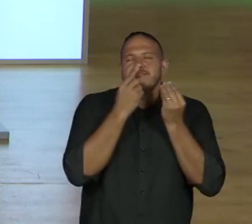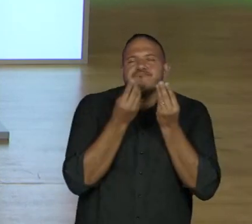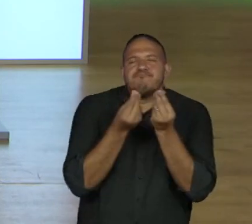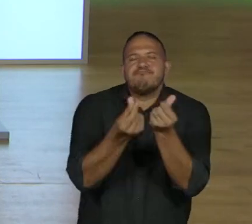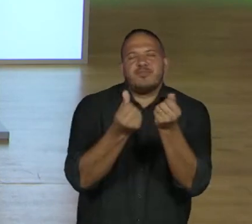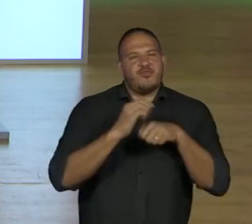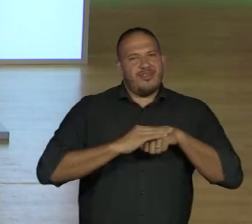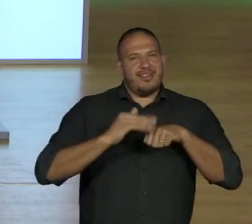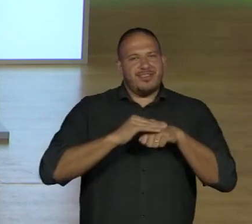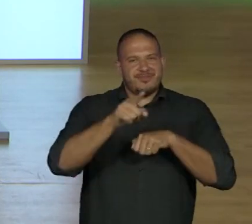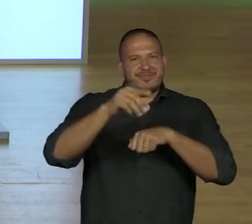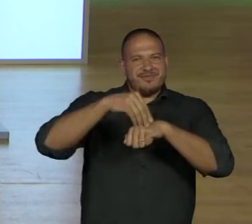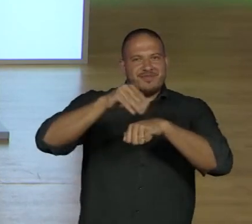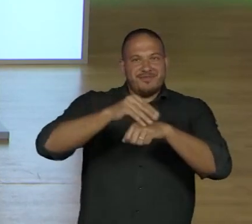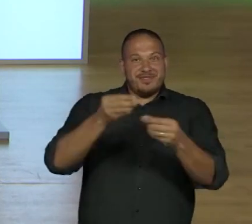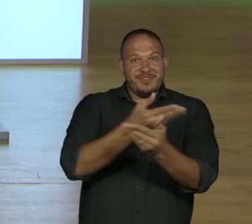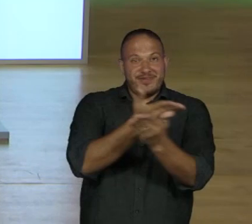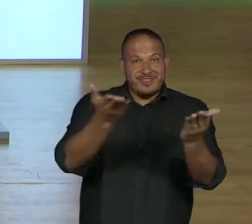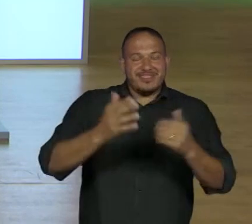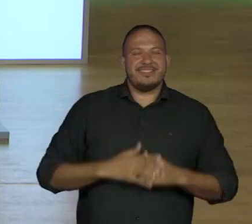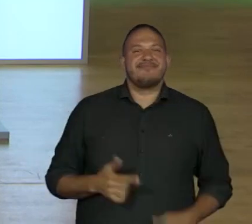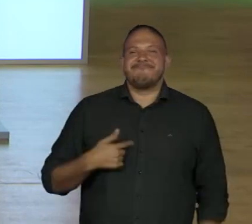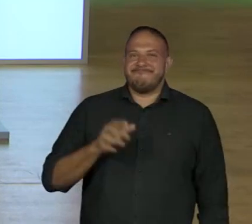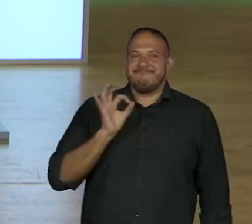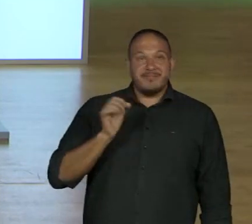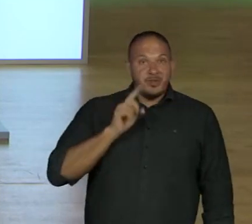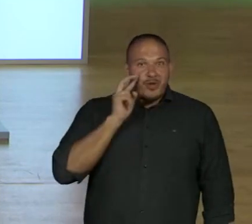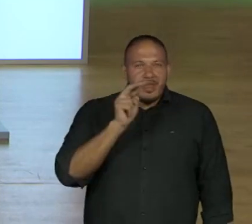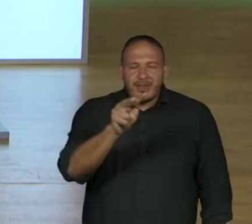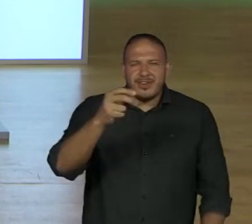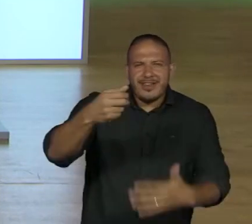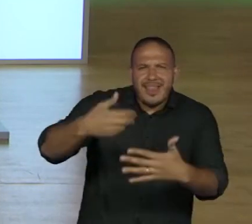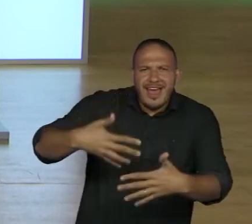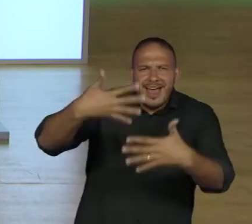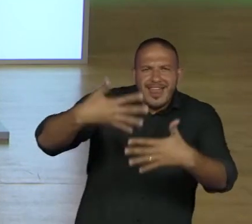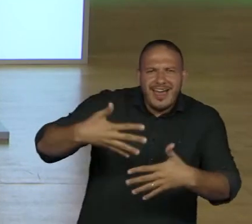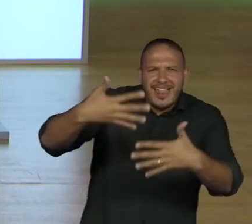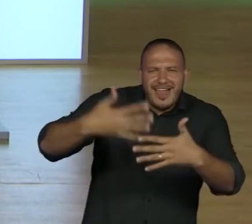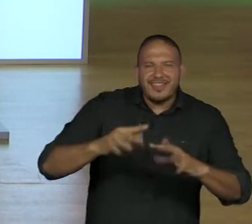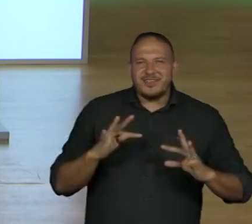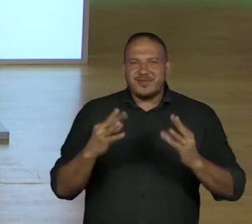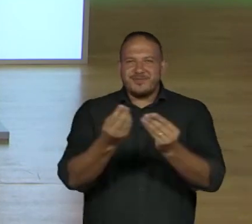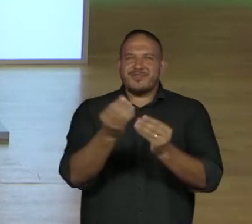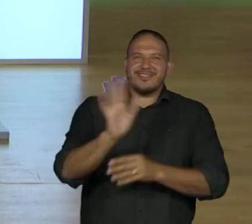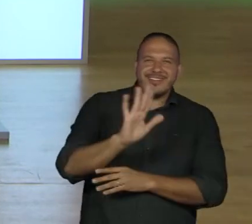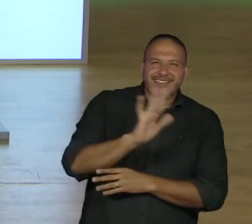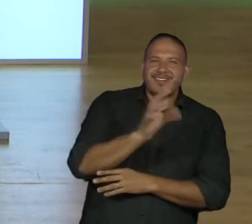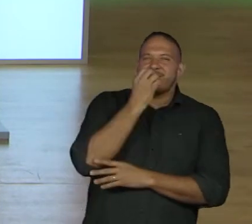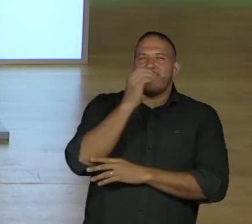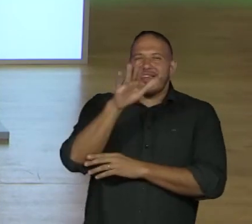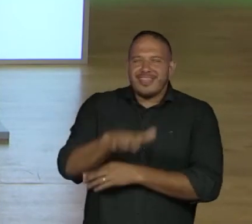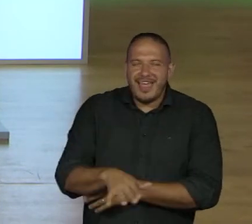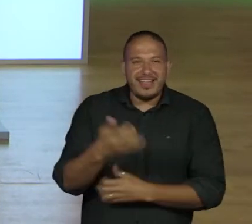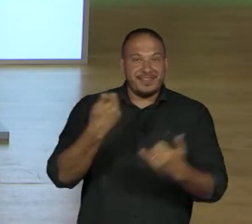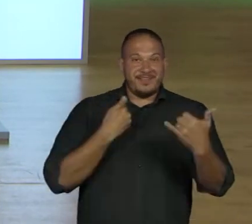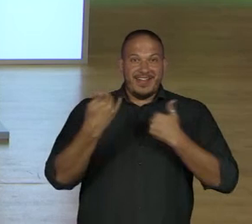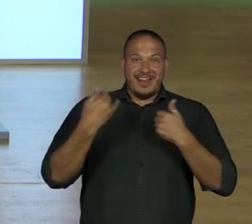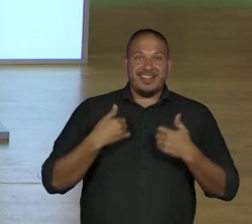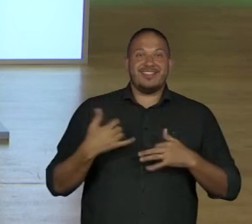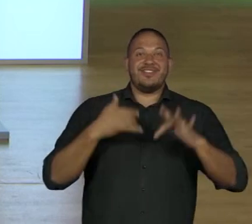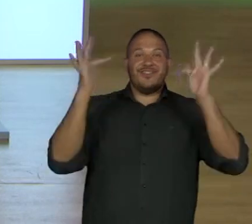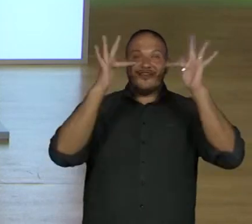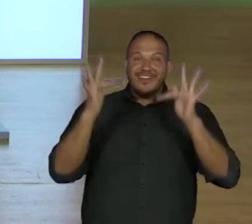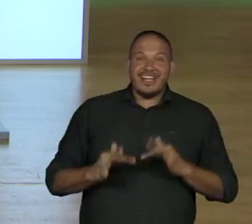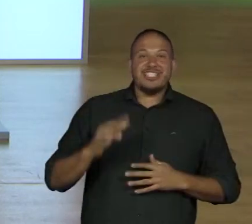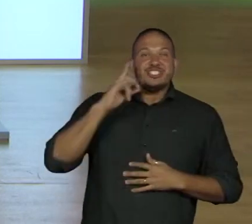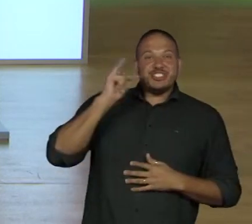vocês. Olha só, eu estou aqui já olhando o chat, professor, todo mundo dando boa tarde, né? Desejando feliz dia dos professores. Já mandando um pouquinho do carinho